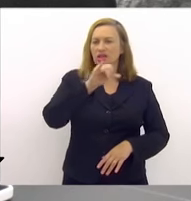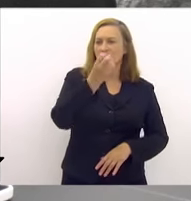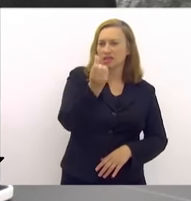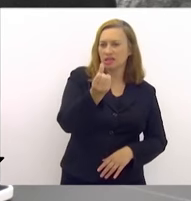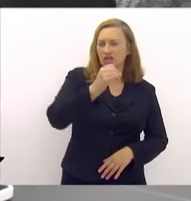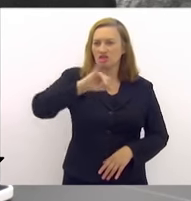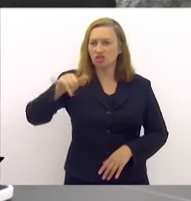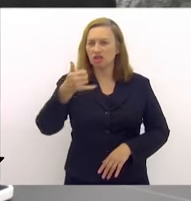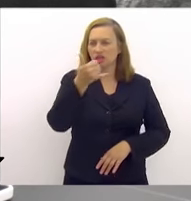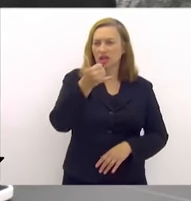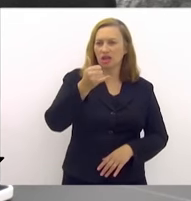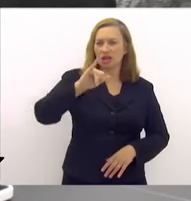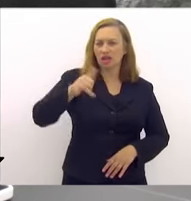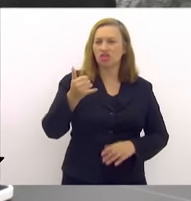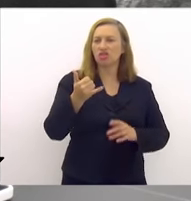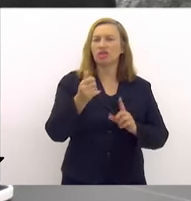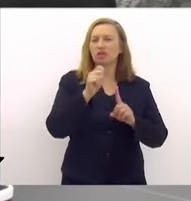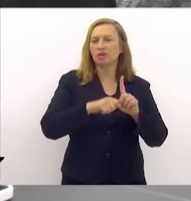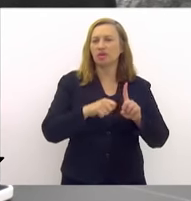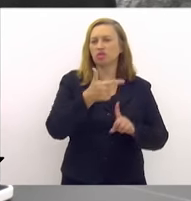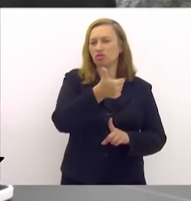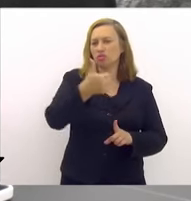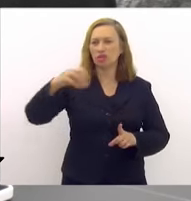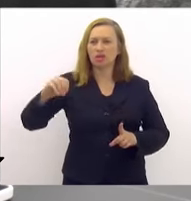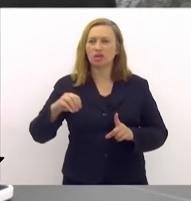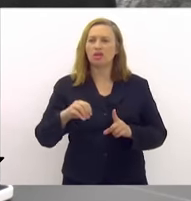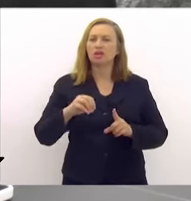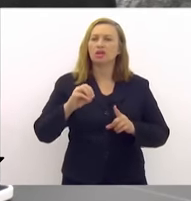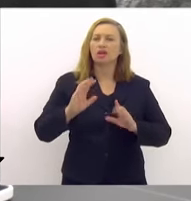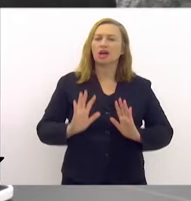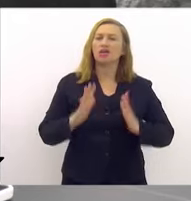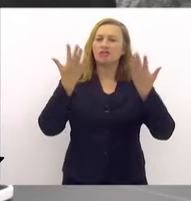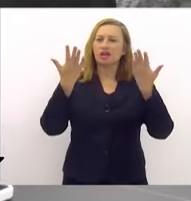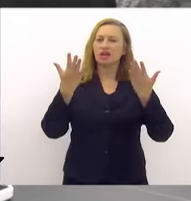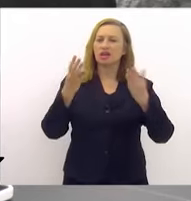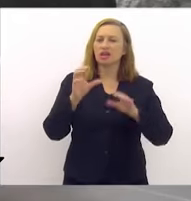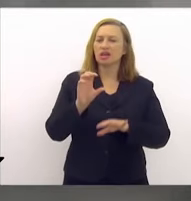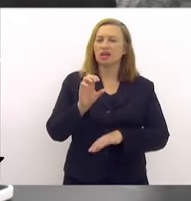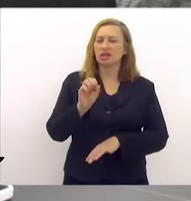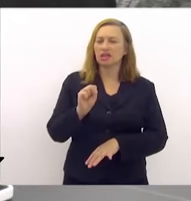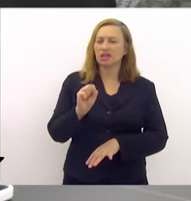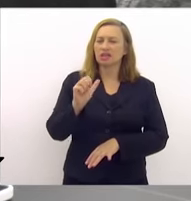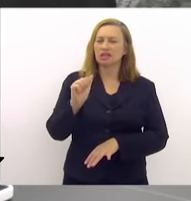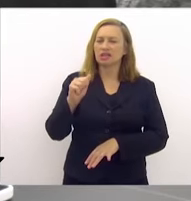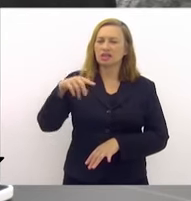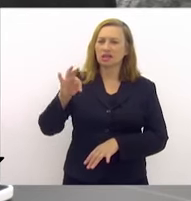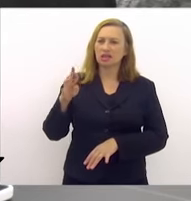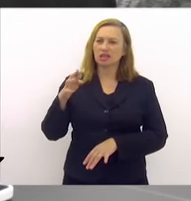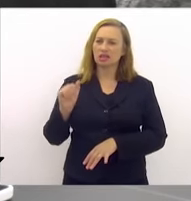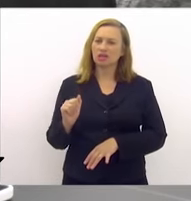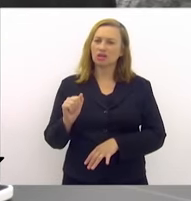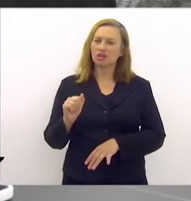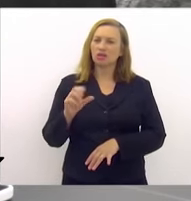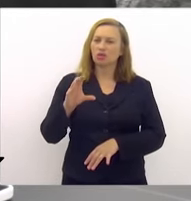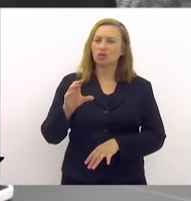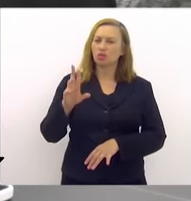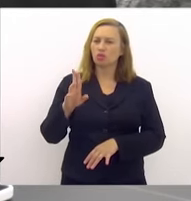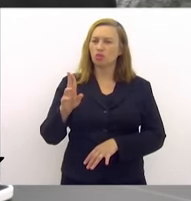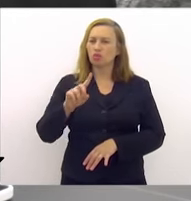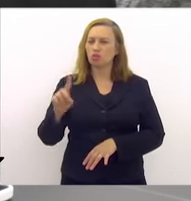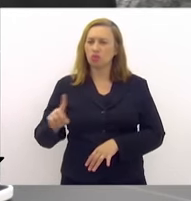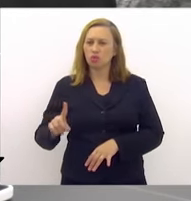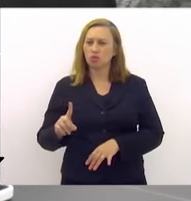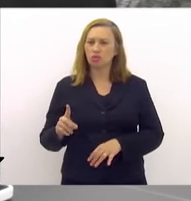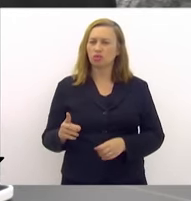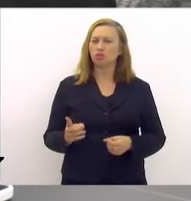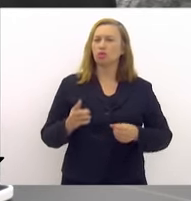incluindo no calendário oficial do Estado do Rio de Janeiro o evento Santa Cruz, meu bairro imperial, relativo às festividades do bairro imperial de Santa Cruz,